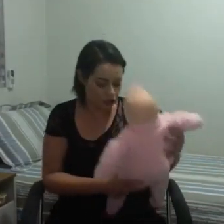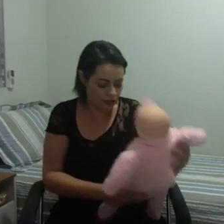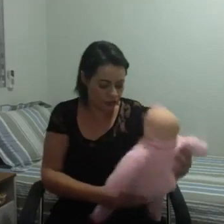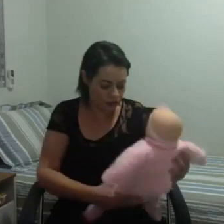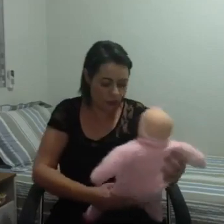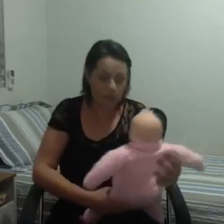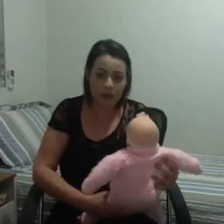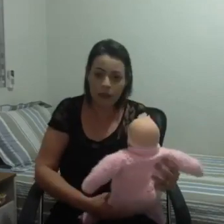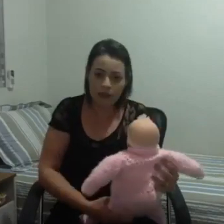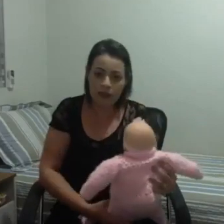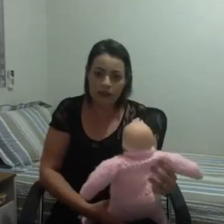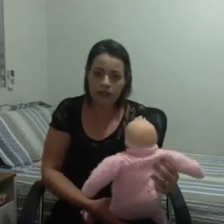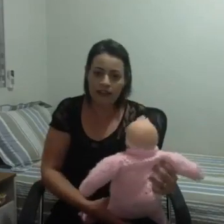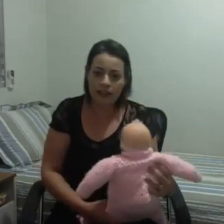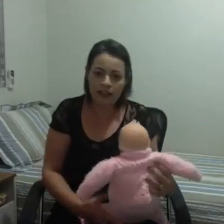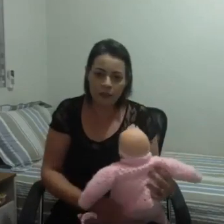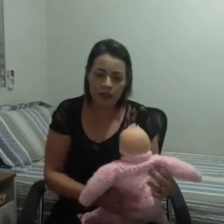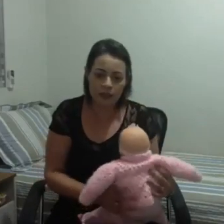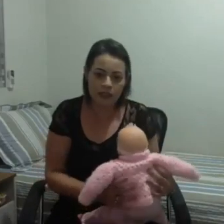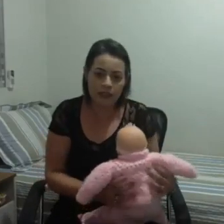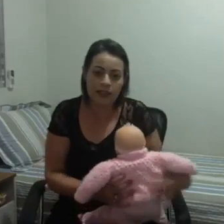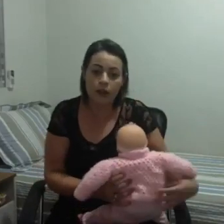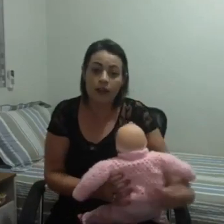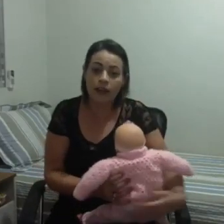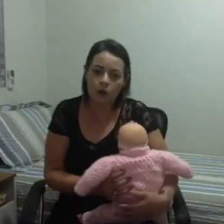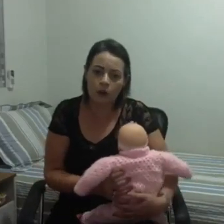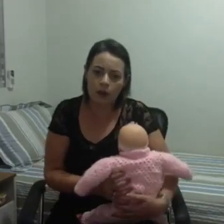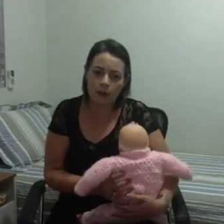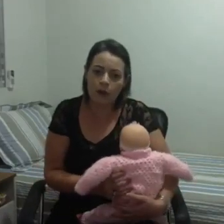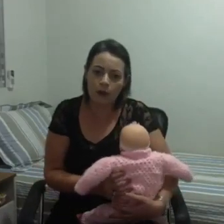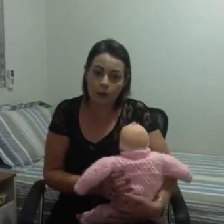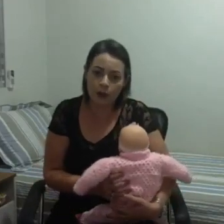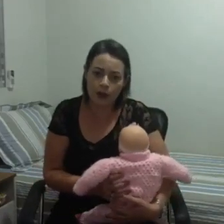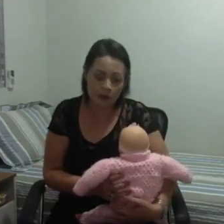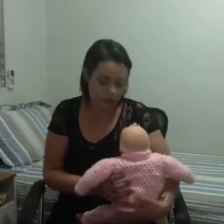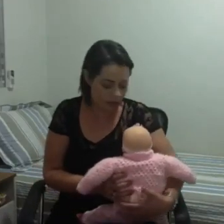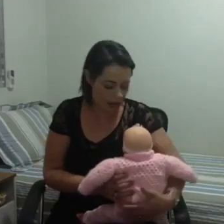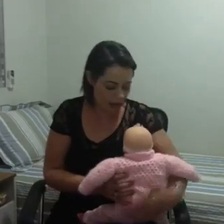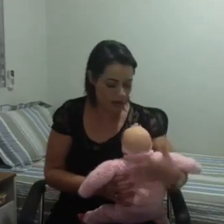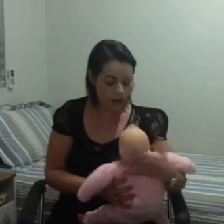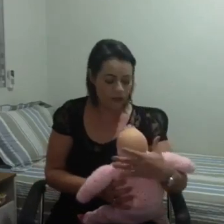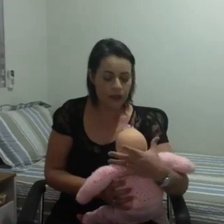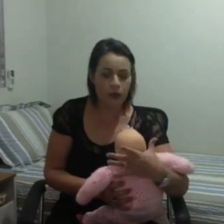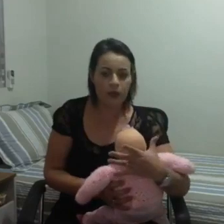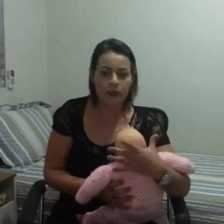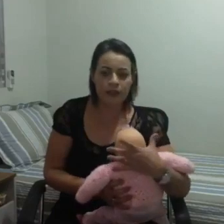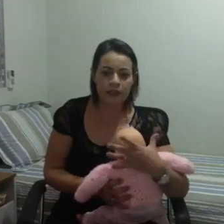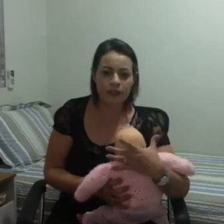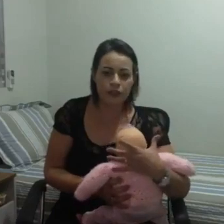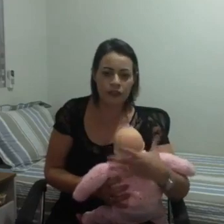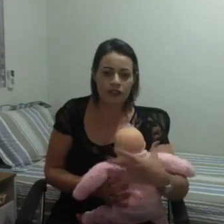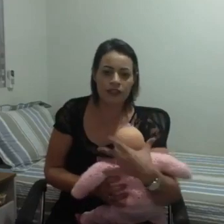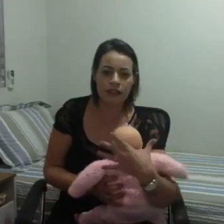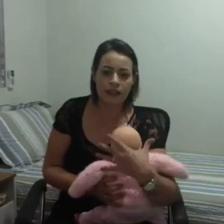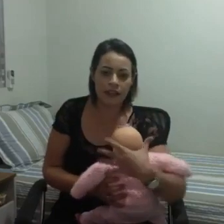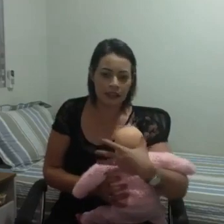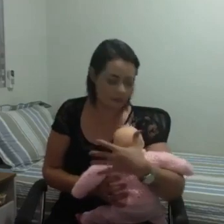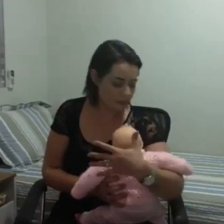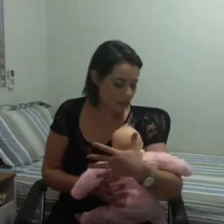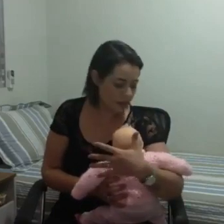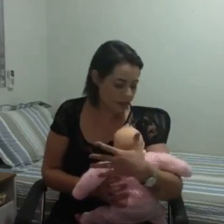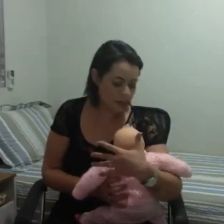gente? A gente vai colocar o bebê como se fosse um cavalinho mesmo. Se quiser colocar algum apoio, pode, tá? O importante é só